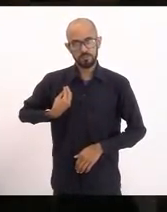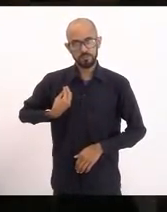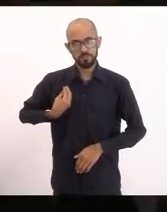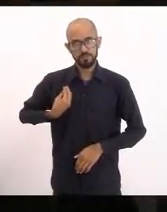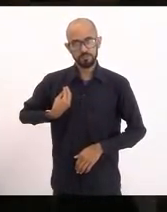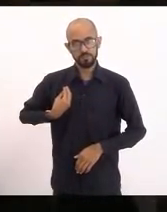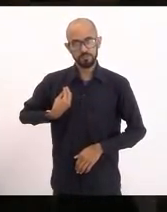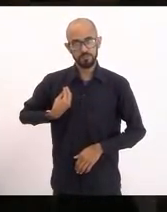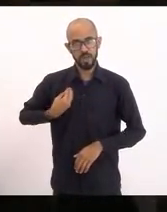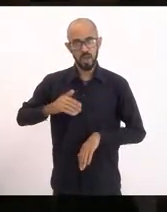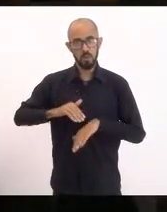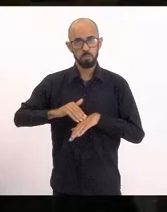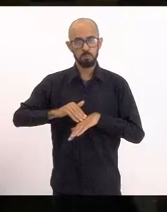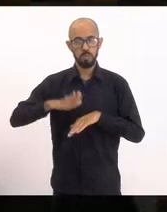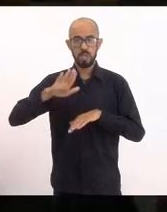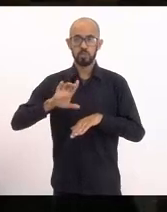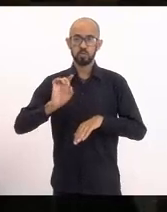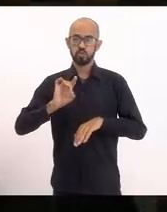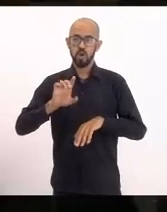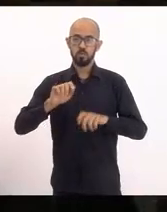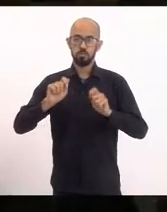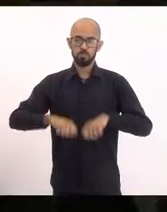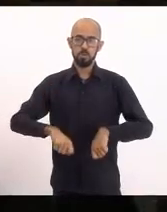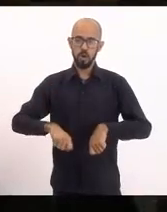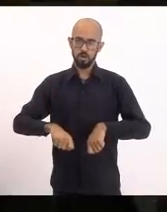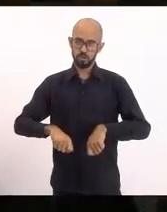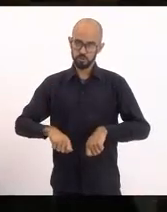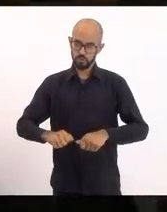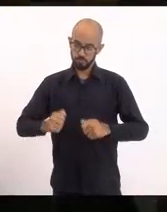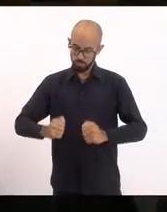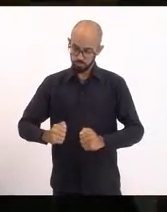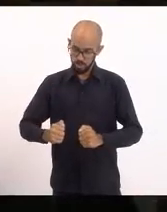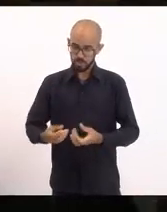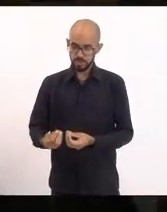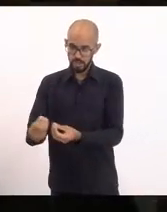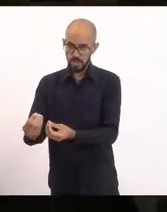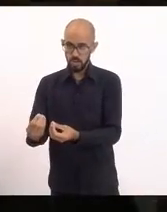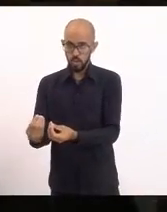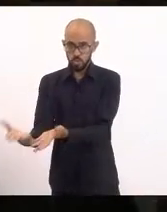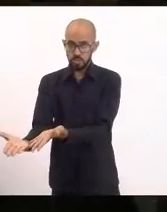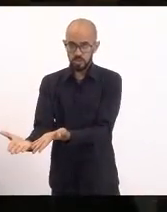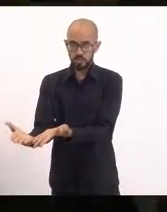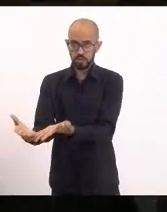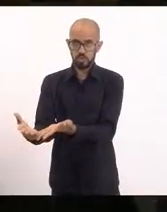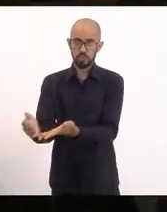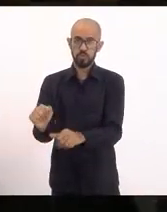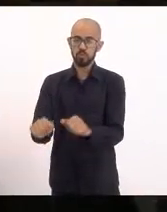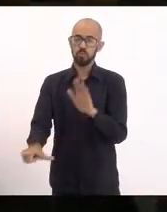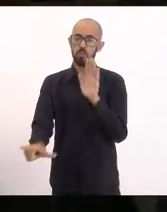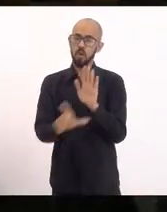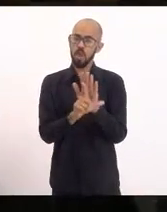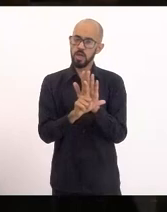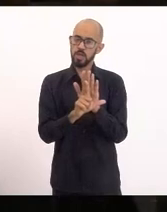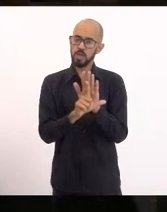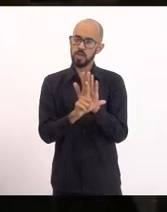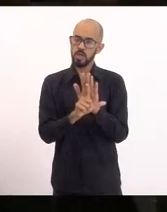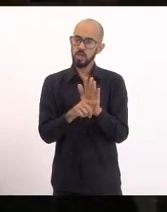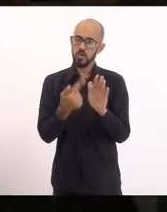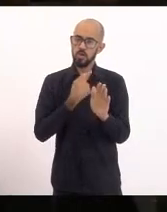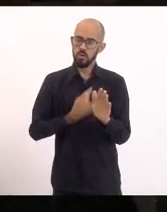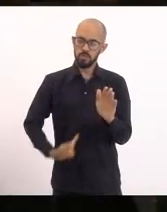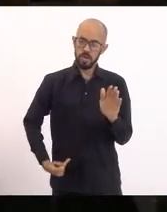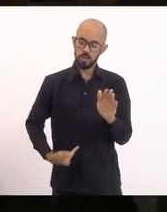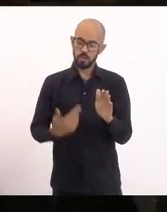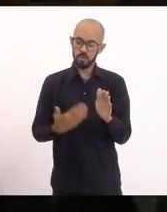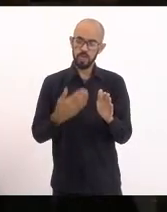Aumento só pode ser dado por lei. O governador quer enganar aqueles que